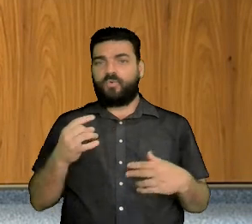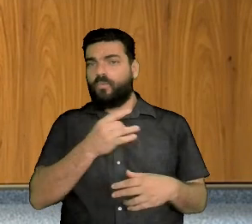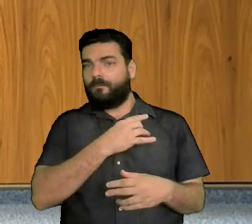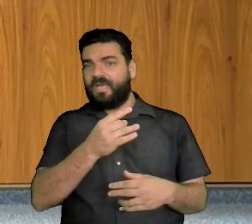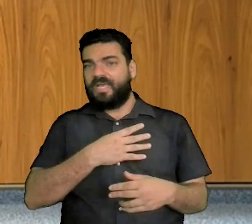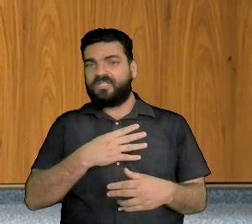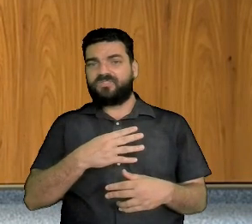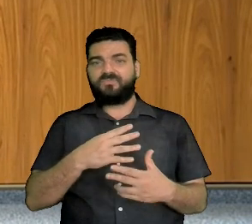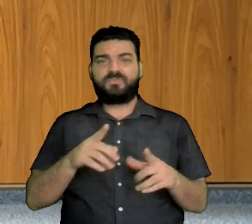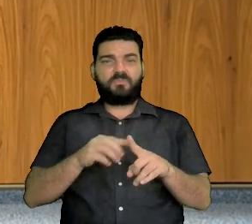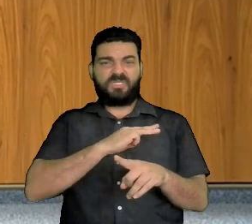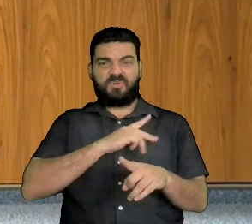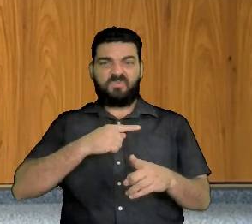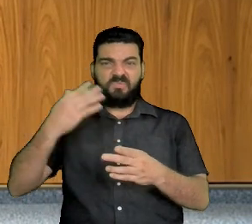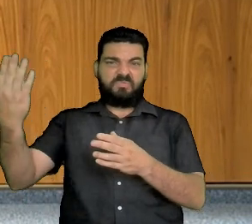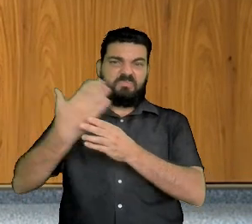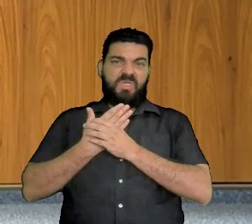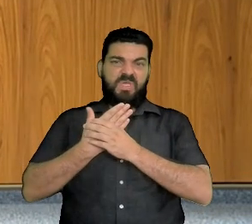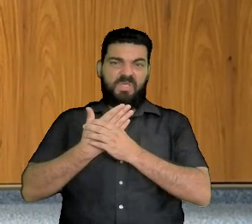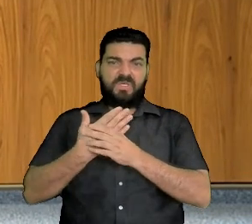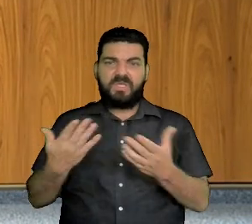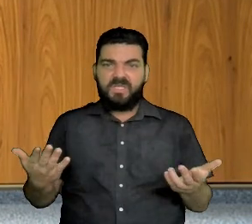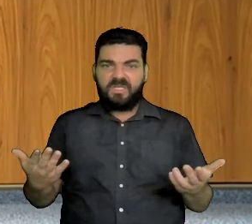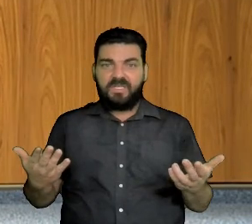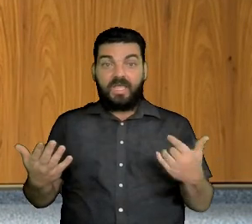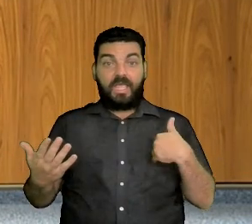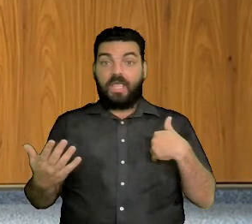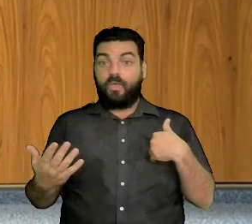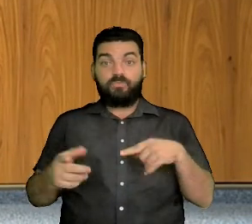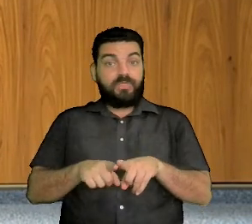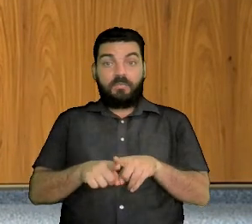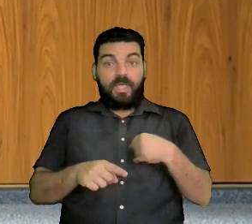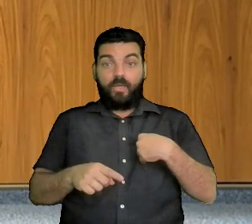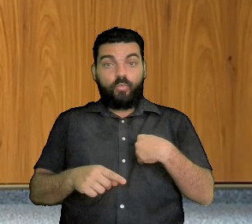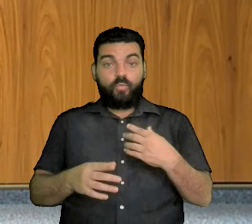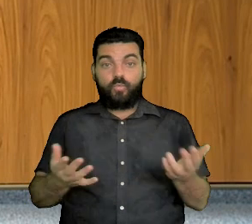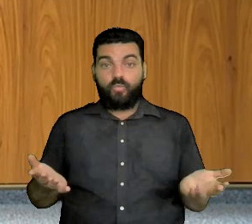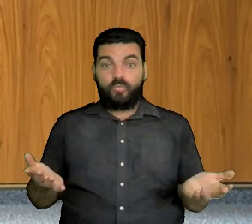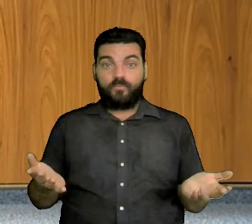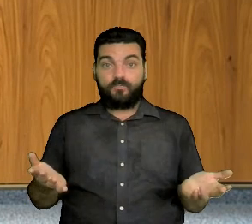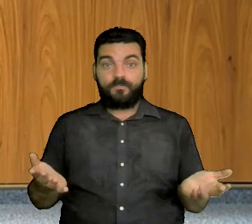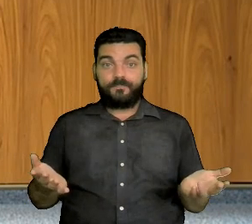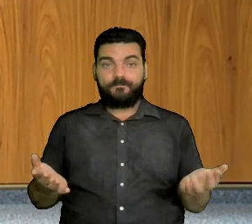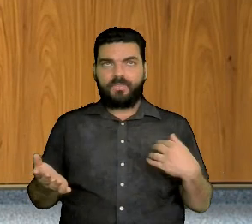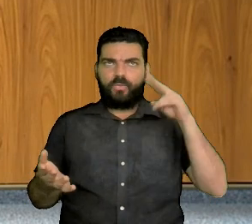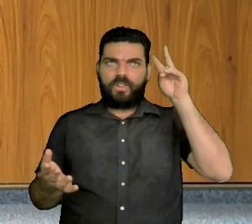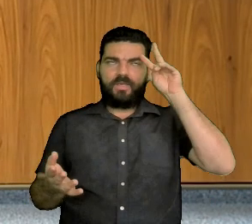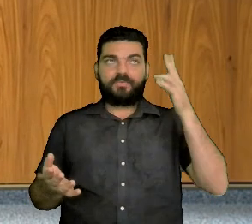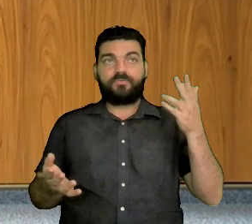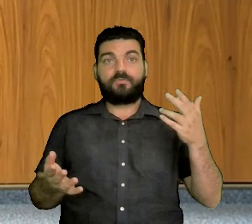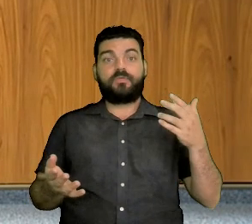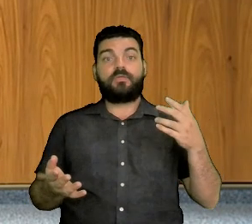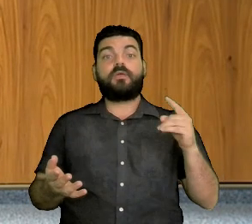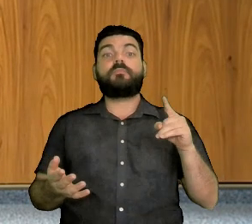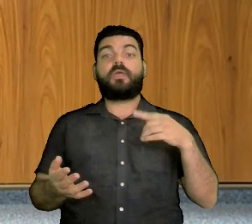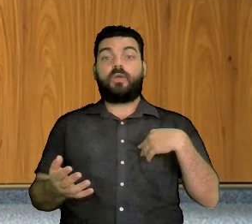está ação de improbidade, o Ministério Público com aquela de olho. Eu mesmo